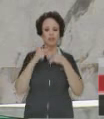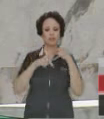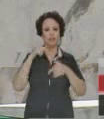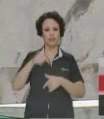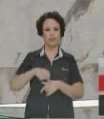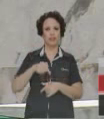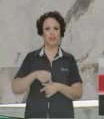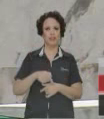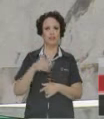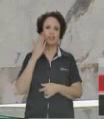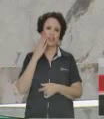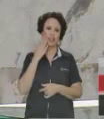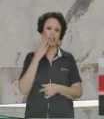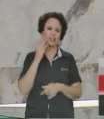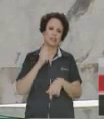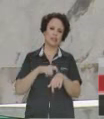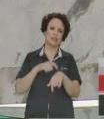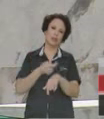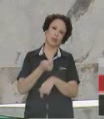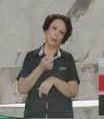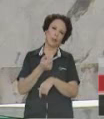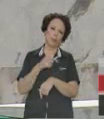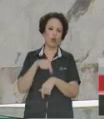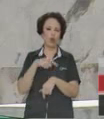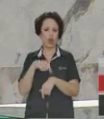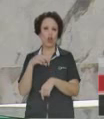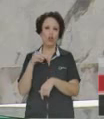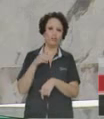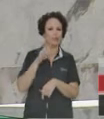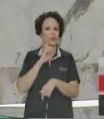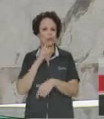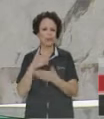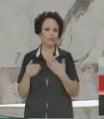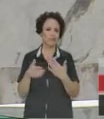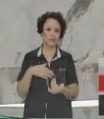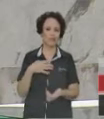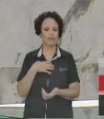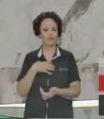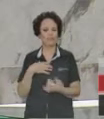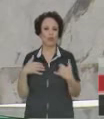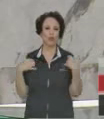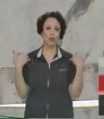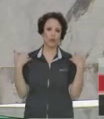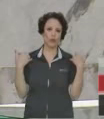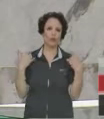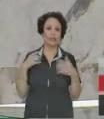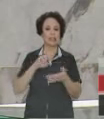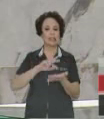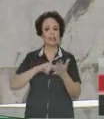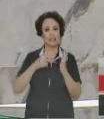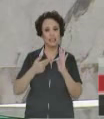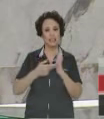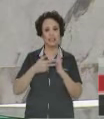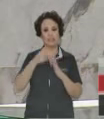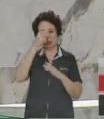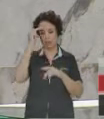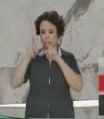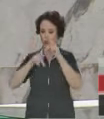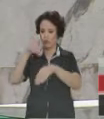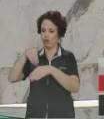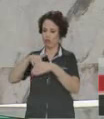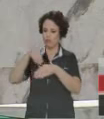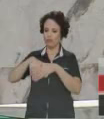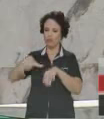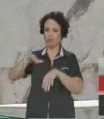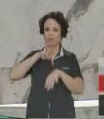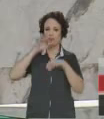seja alguns minutos algumas horas alguns dias mas significa que o voto popular teve algum resultado e eu pude